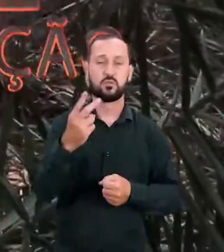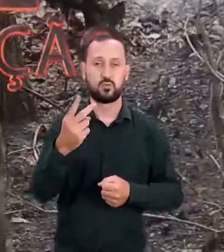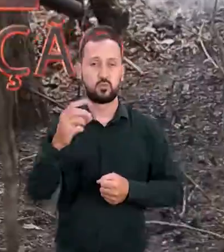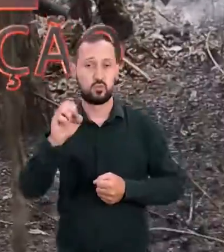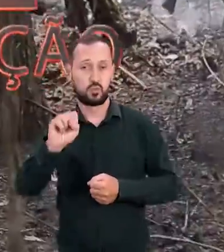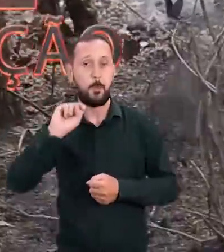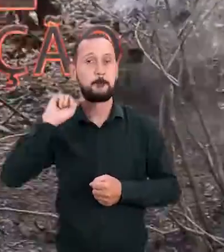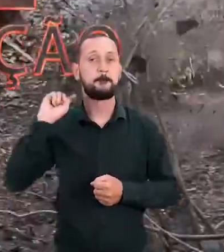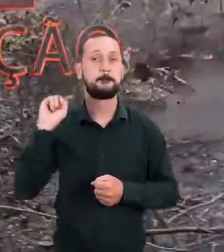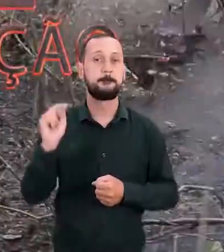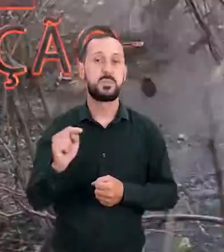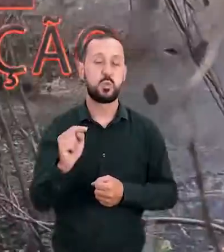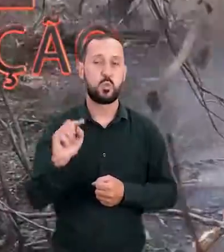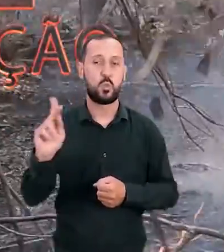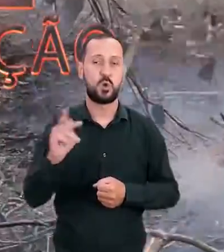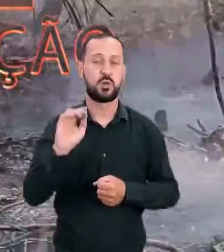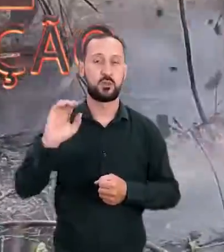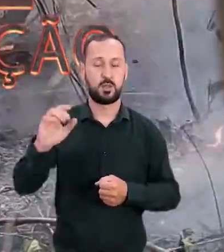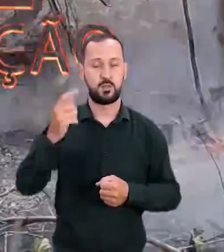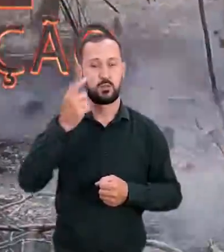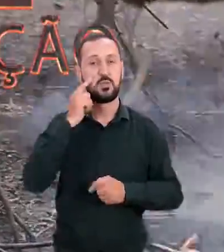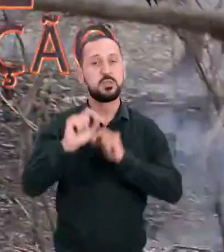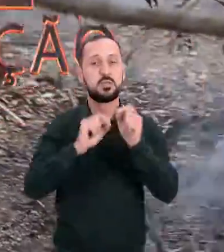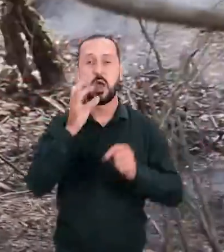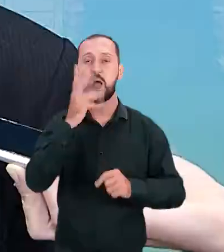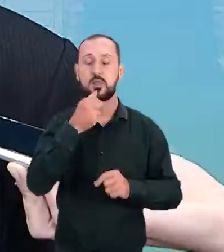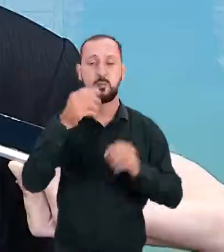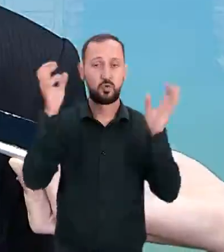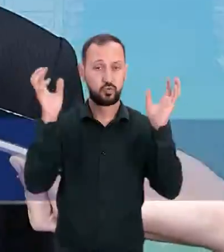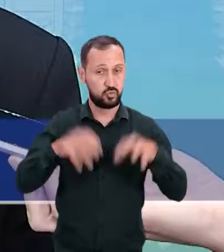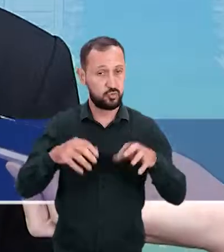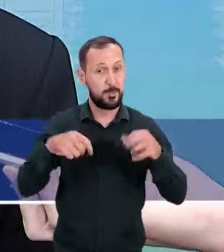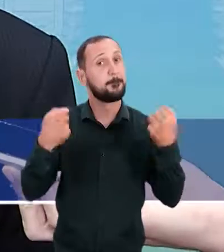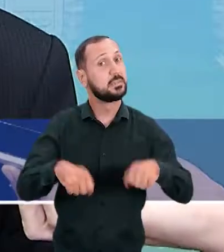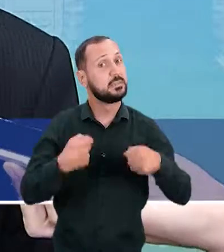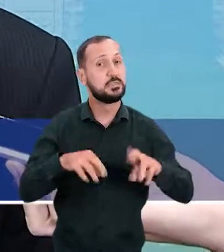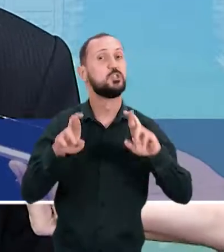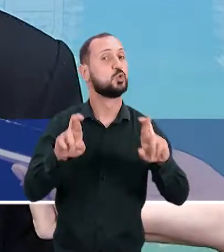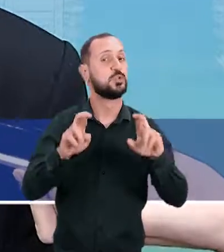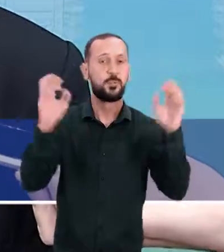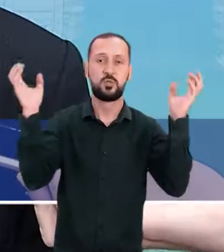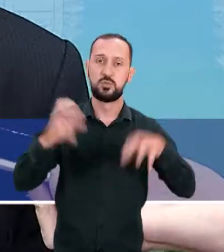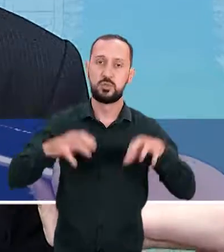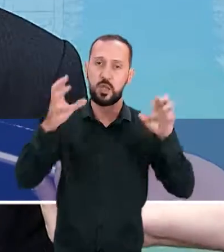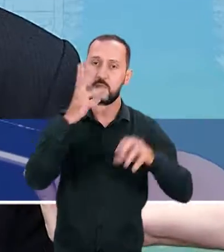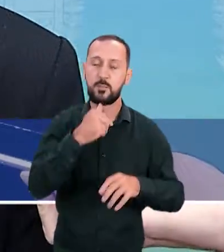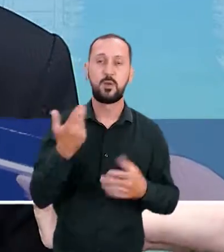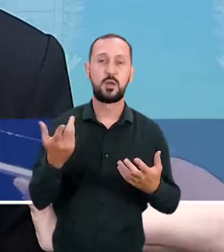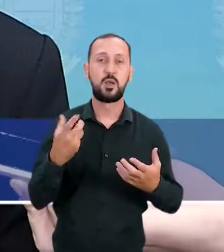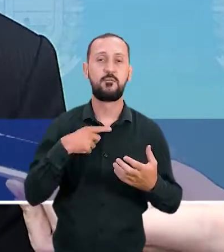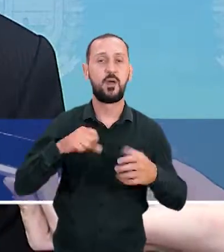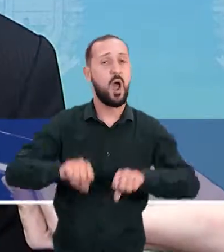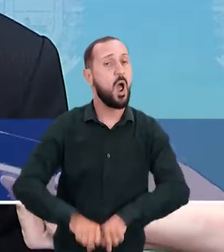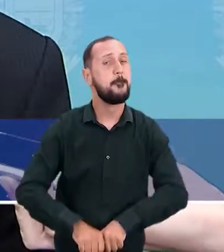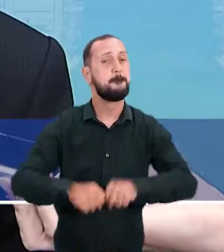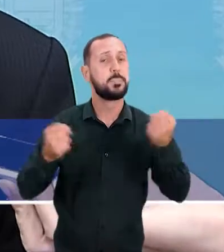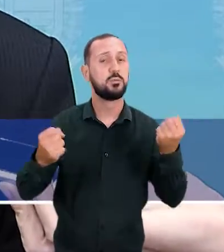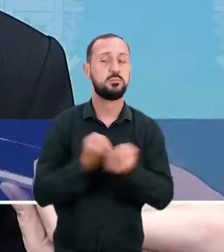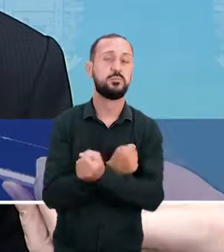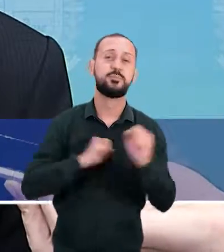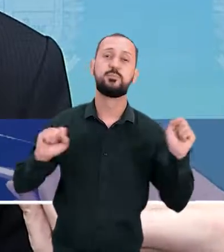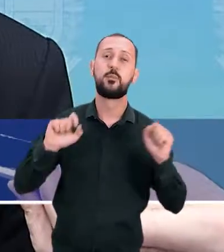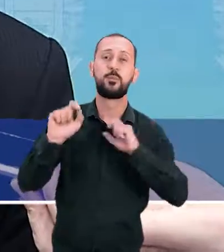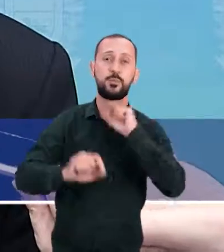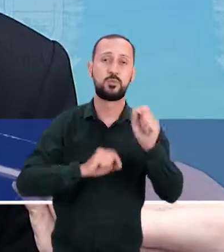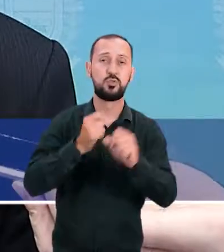destruiu 128 mil hectares de vegetação. Eu estou vendo que se demorar a chover, espero que chova logo, mas se demorar a chover nós vamos ter